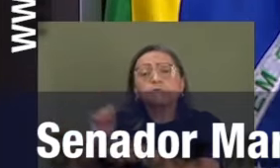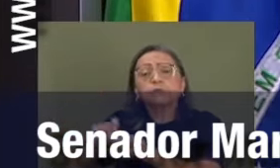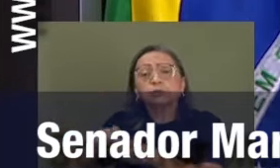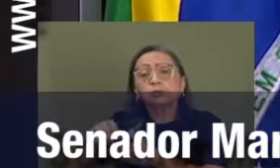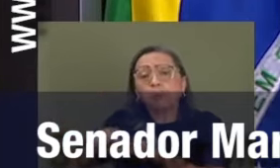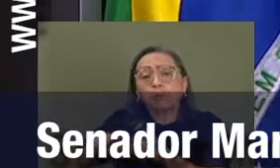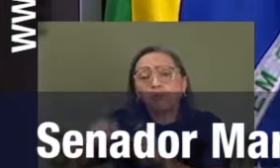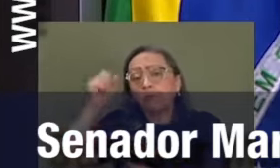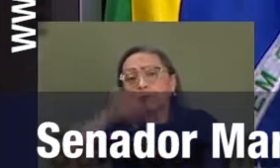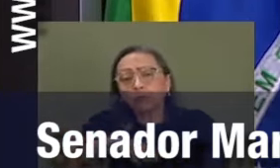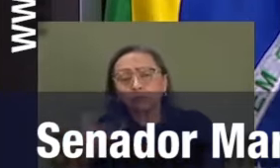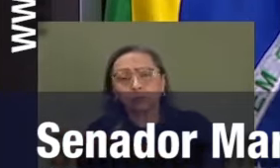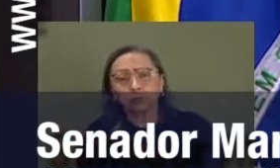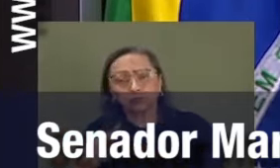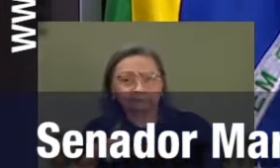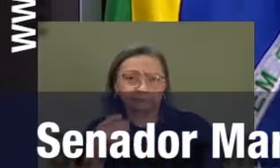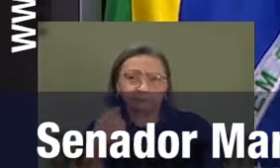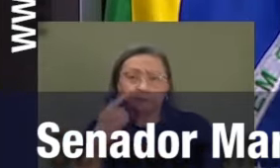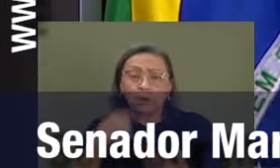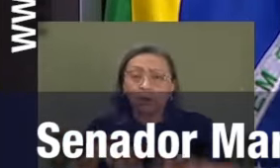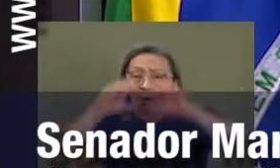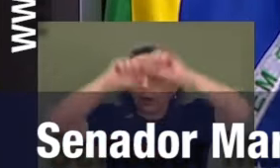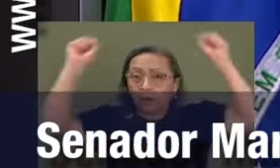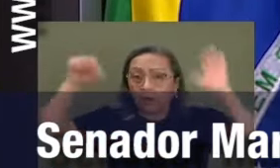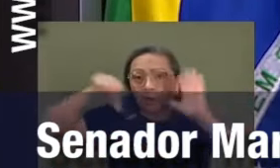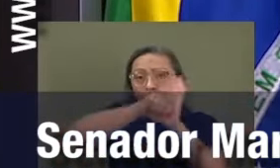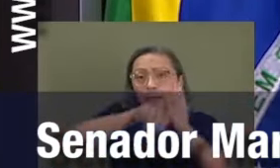Então, a corte, o Tribunal Criminal Internacional,